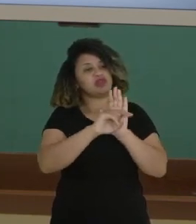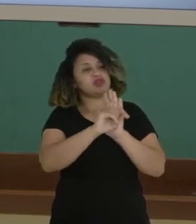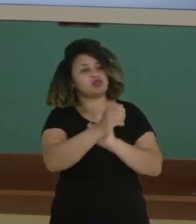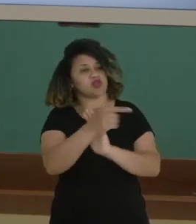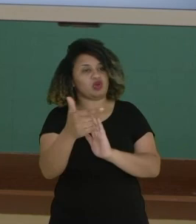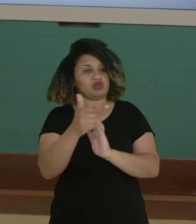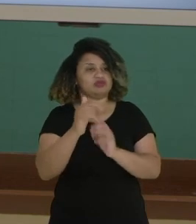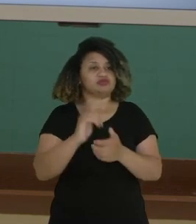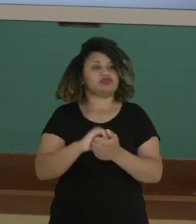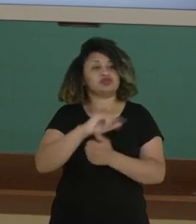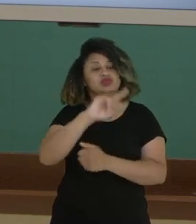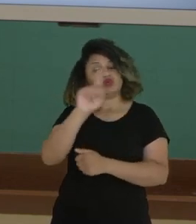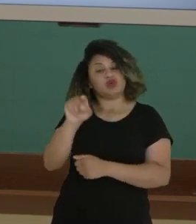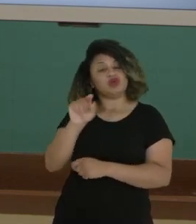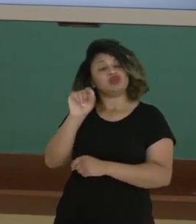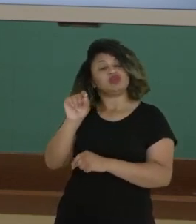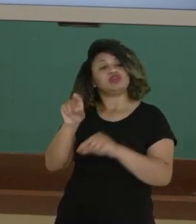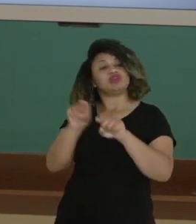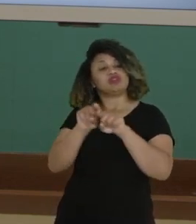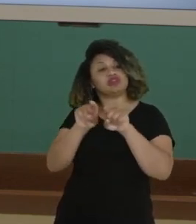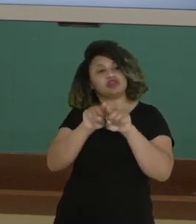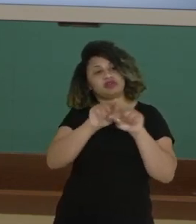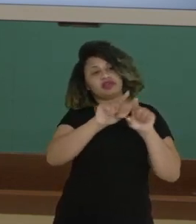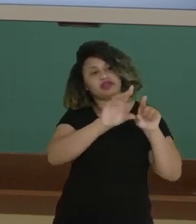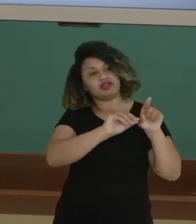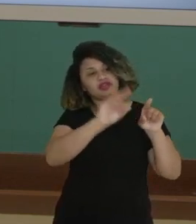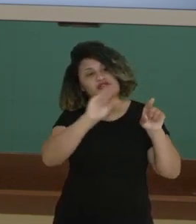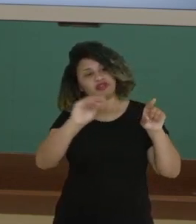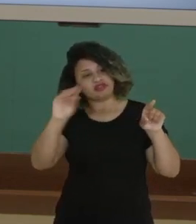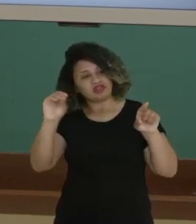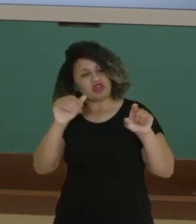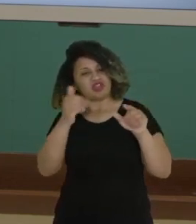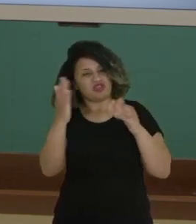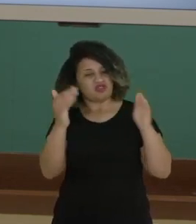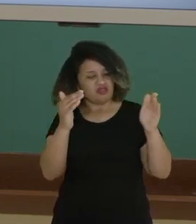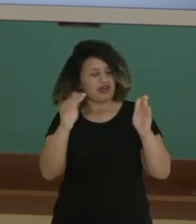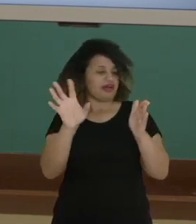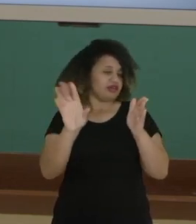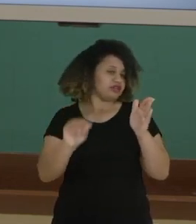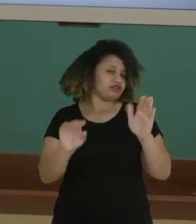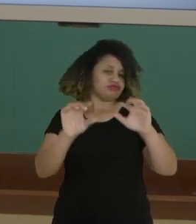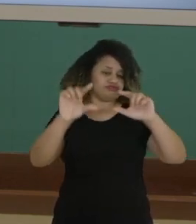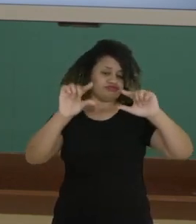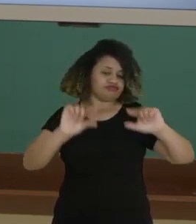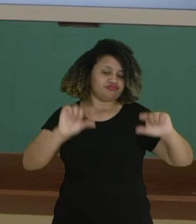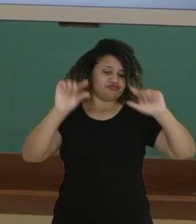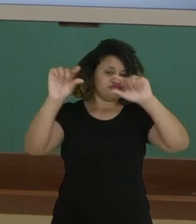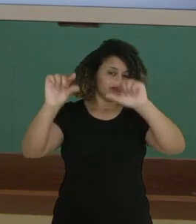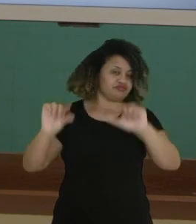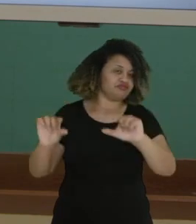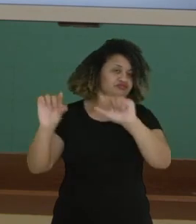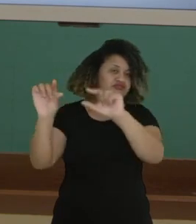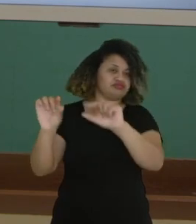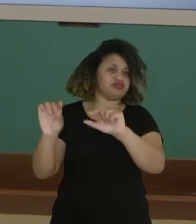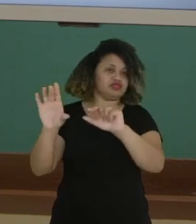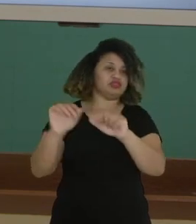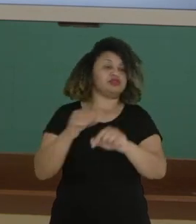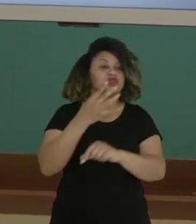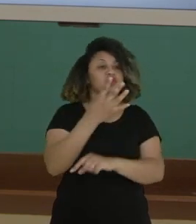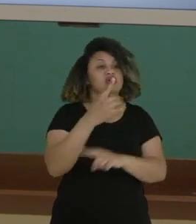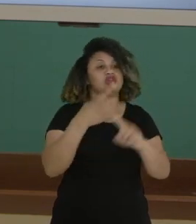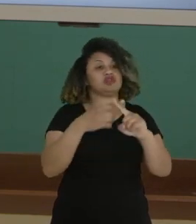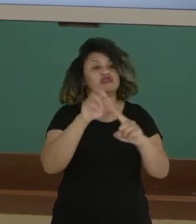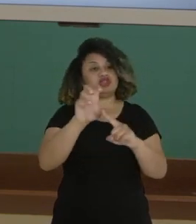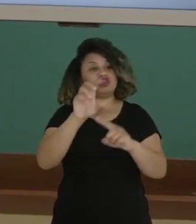12. O resto você vai copiando, tá? O 2y copia, o igual copia. 4 vezes 5, 20.